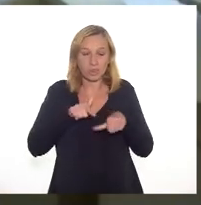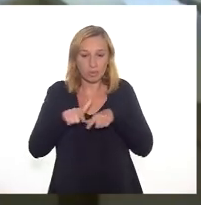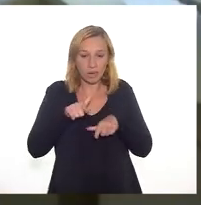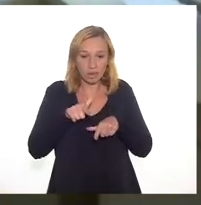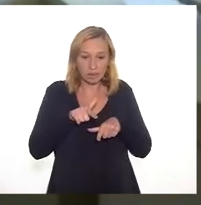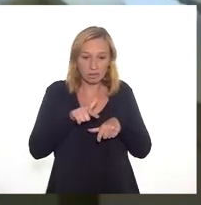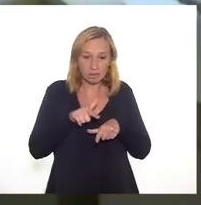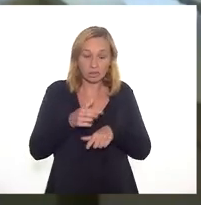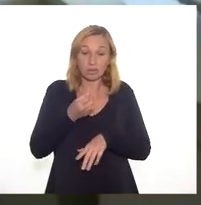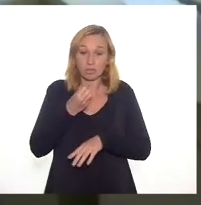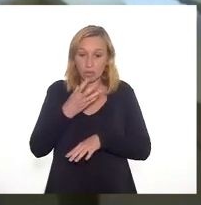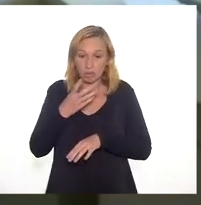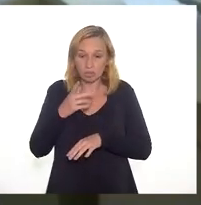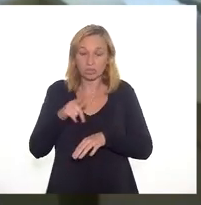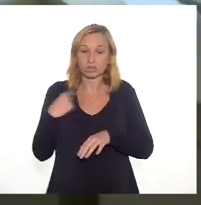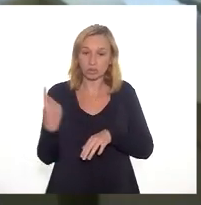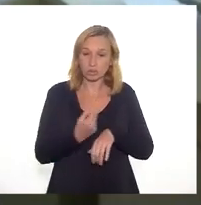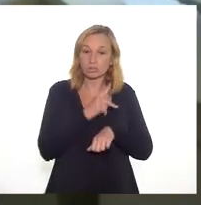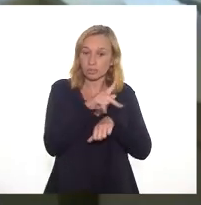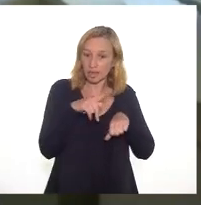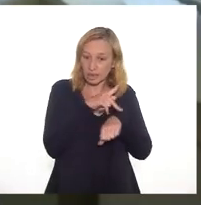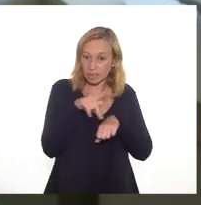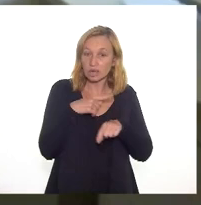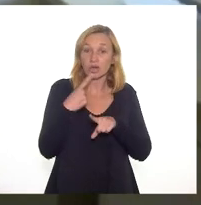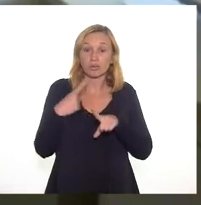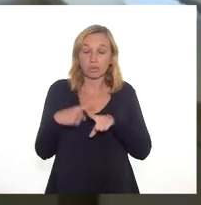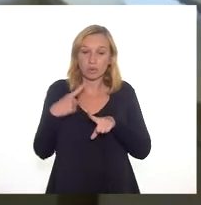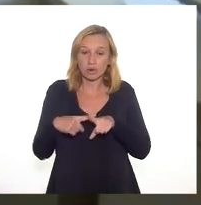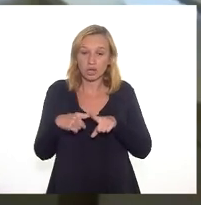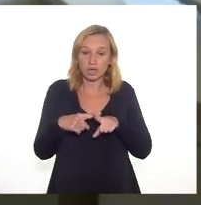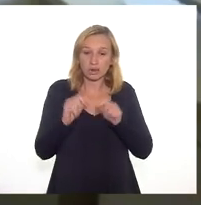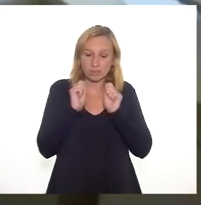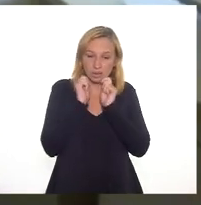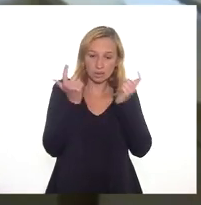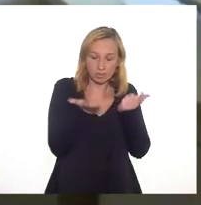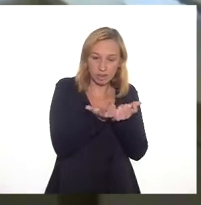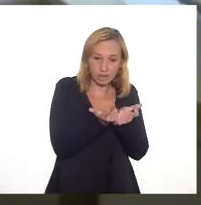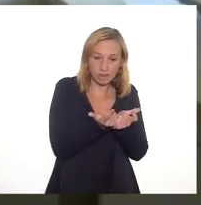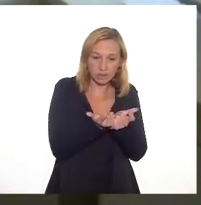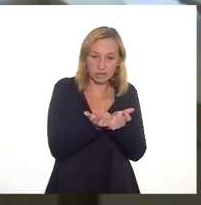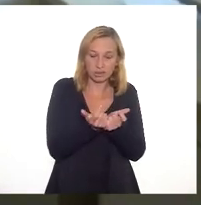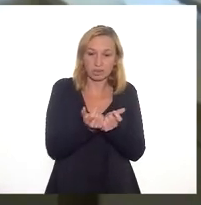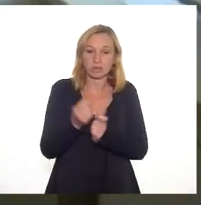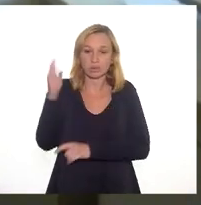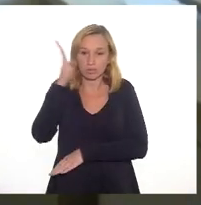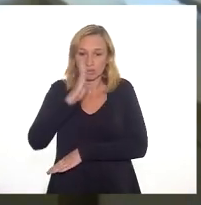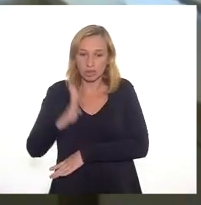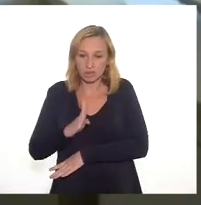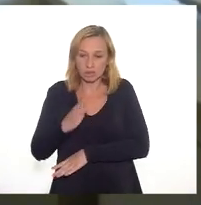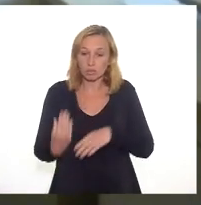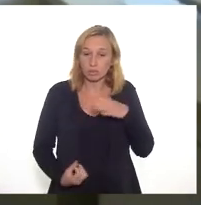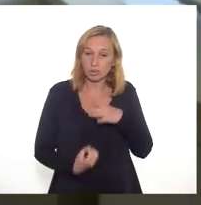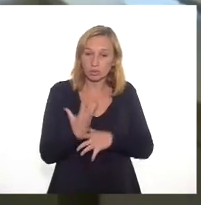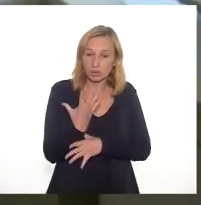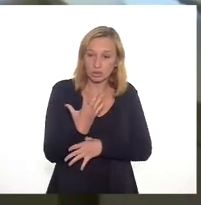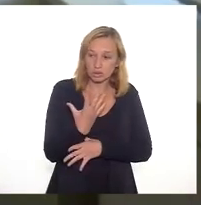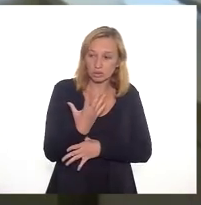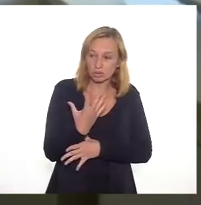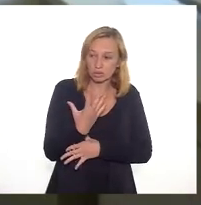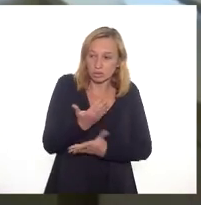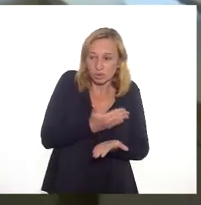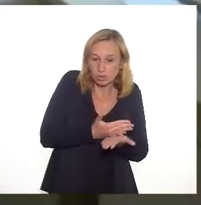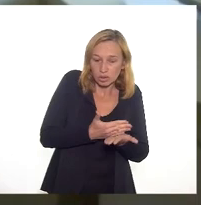ímpar no nosso país, porque nenhuma Assembleia Legislativa do Brasil produziu algo do